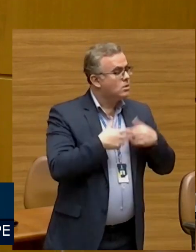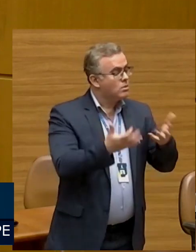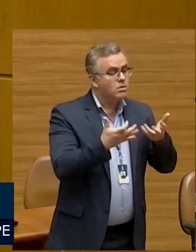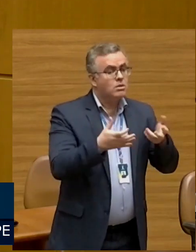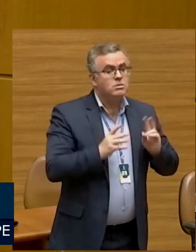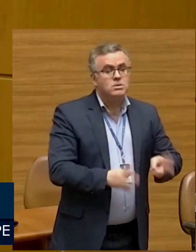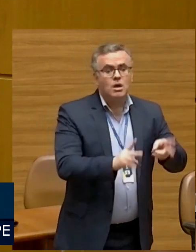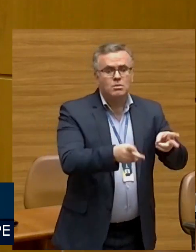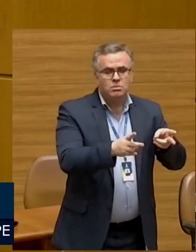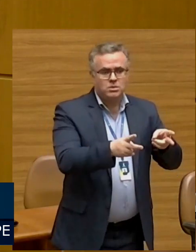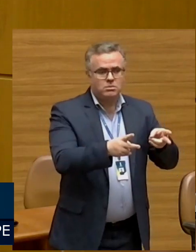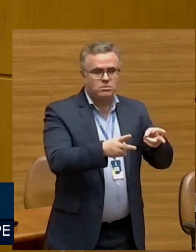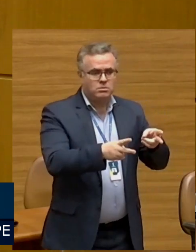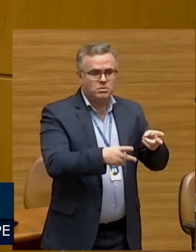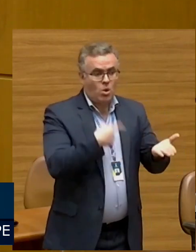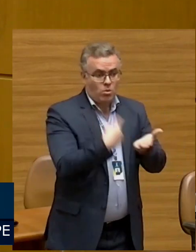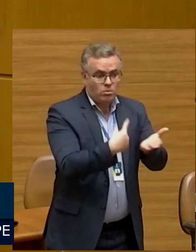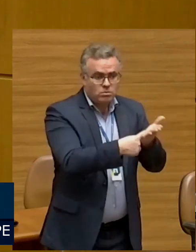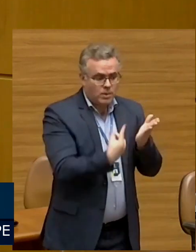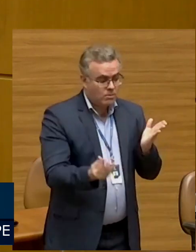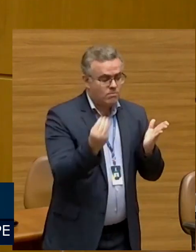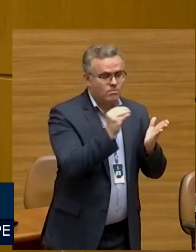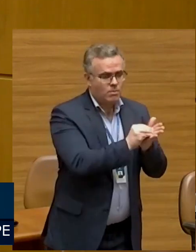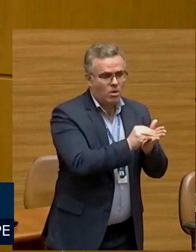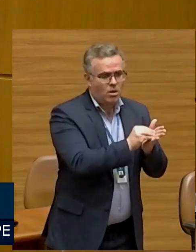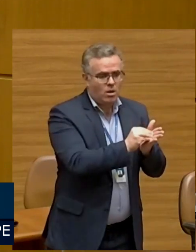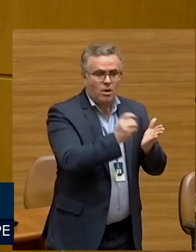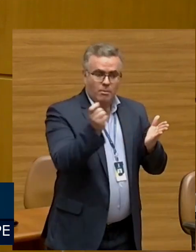universidade a respeito